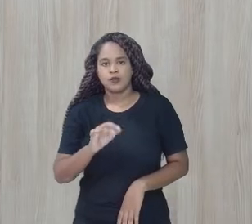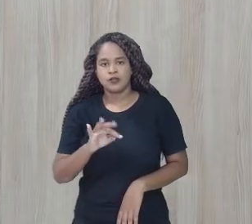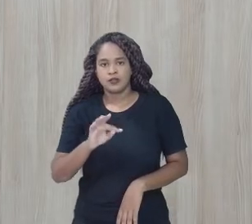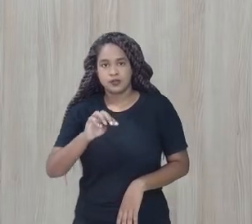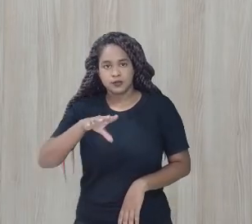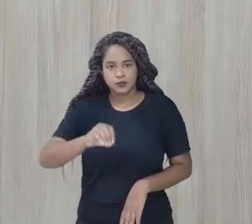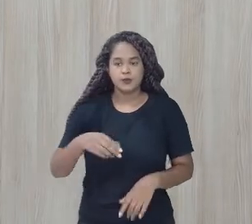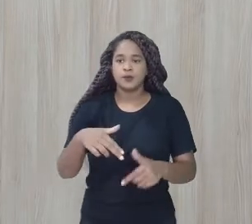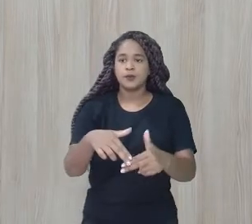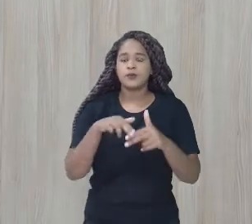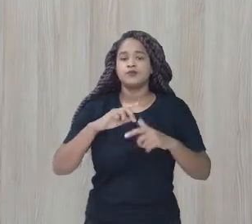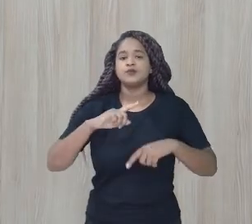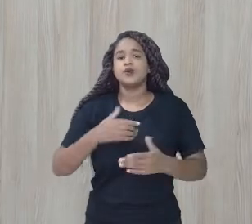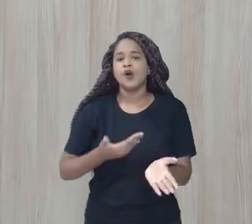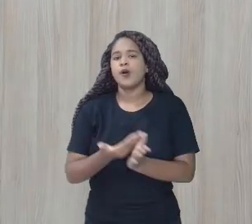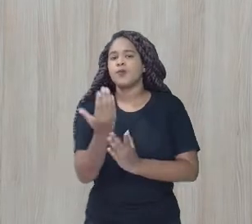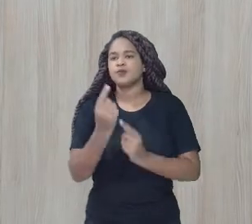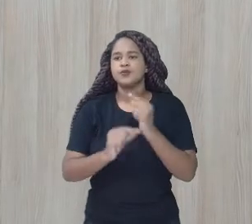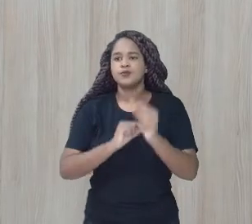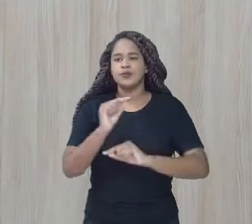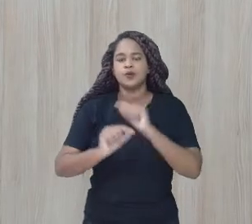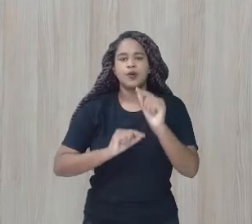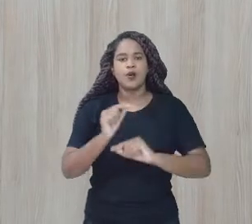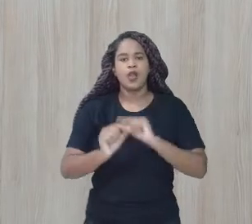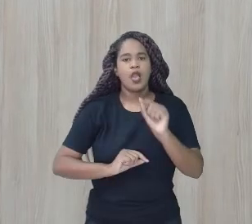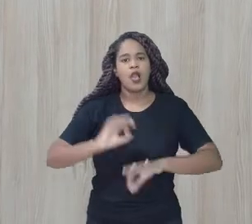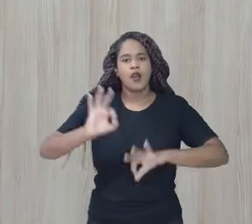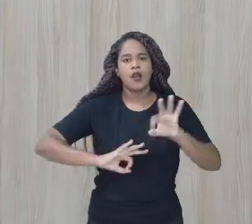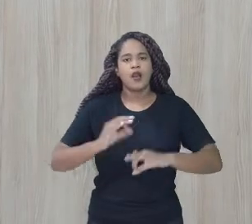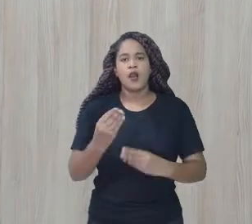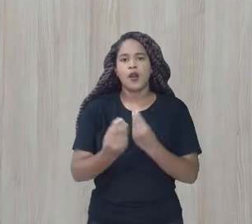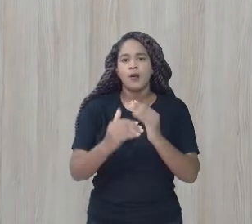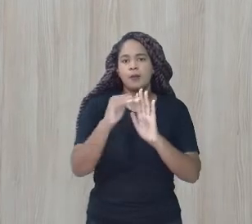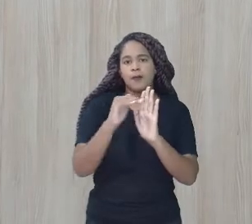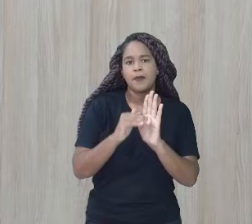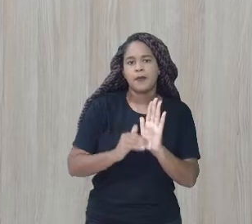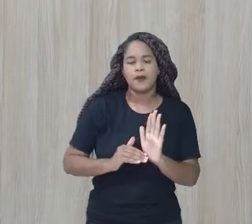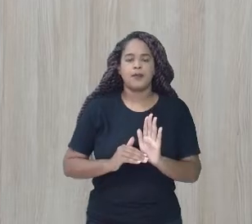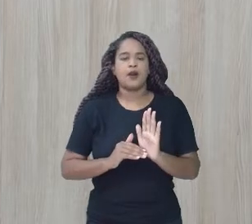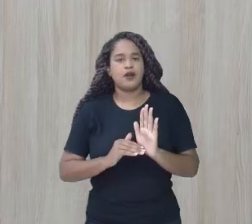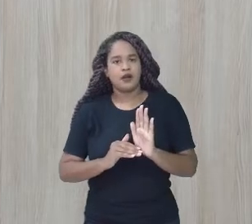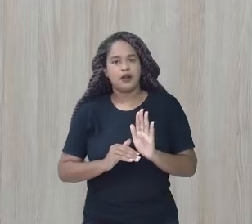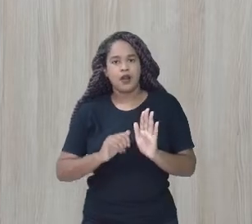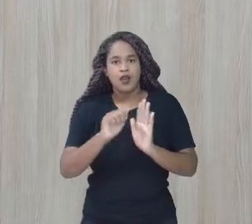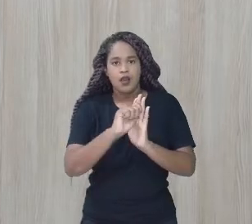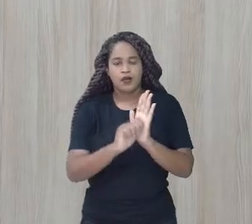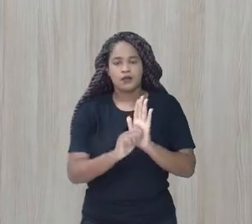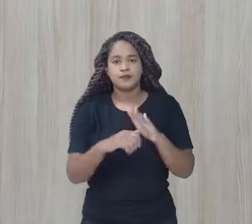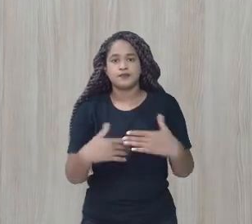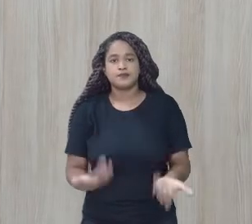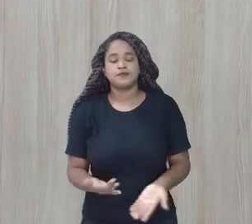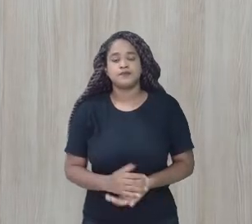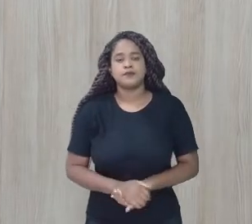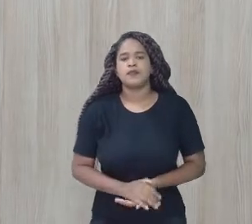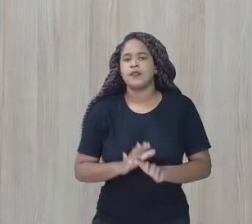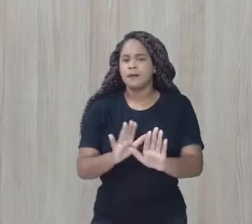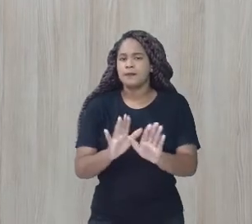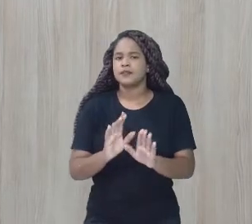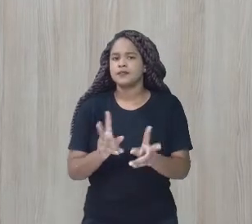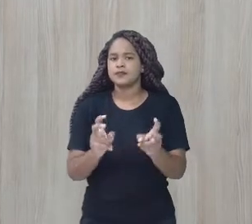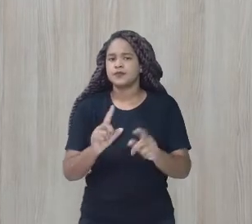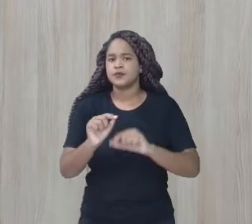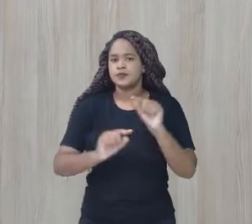de organização desse algoritmo. Aí a gente chegou na parte mais técnica, né? Porém, a gente verificou que o fluxograma é